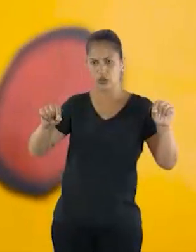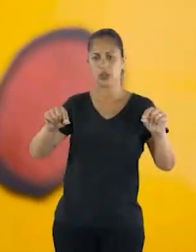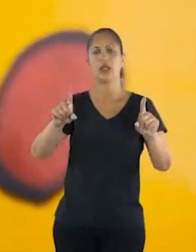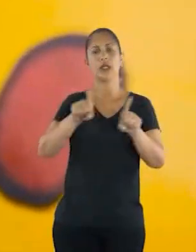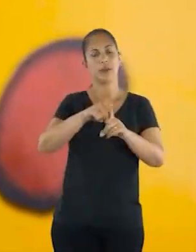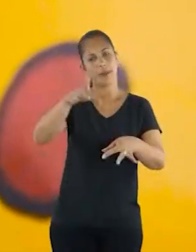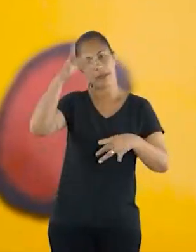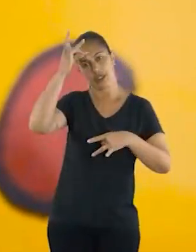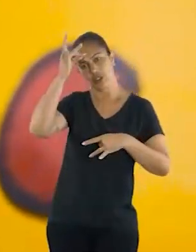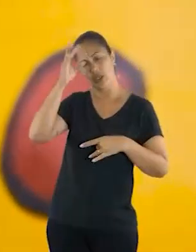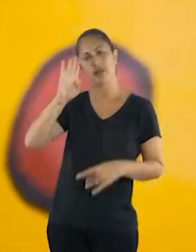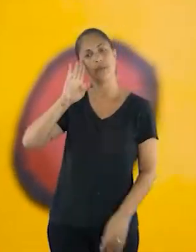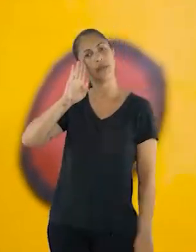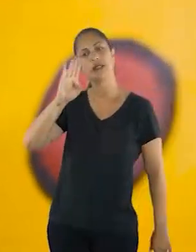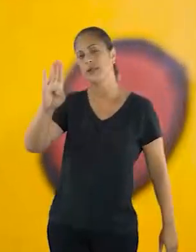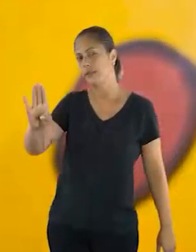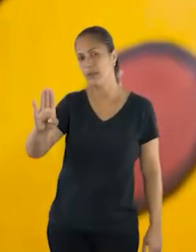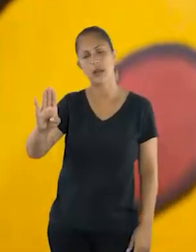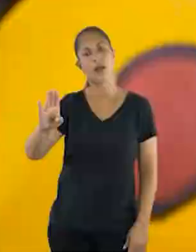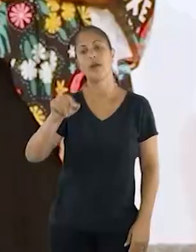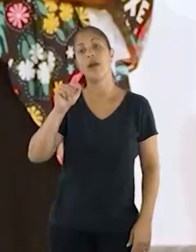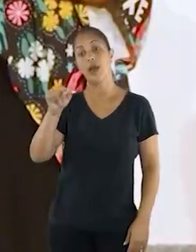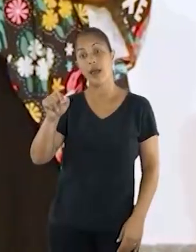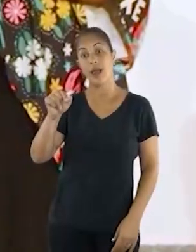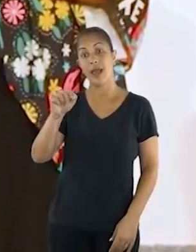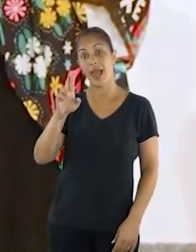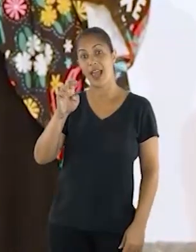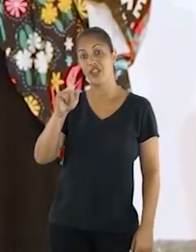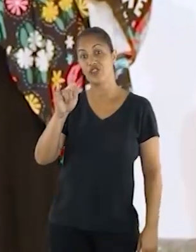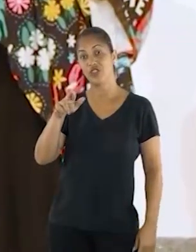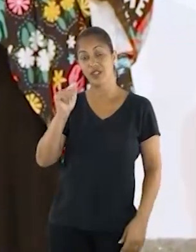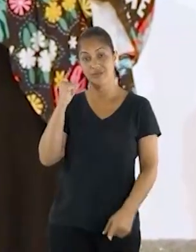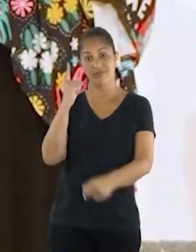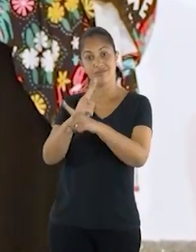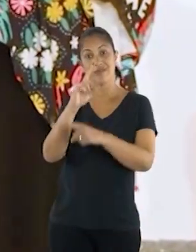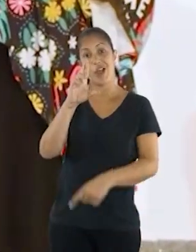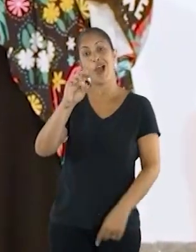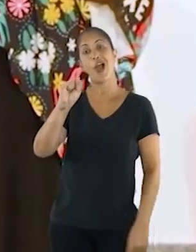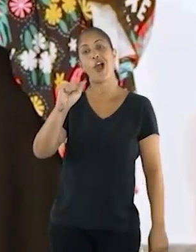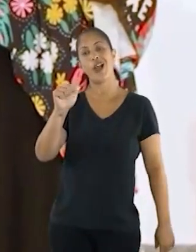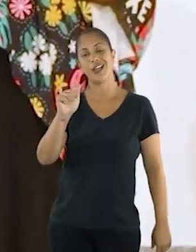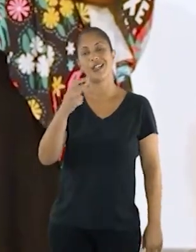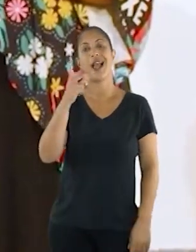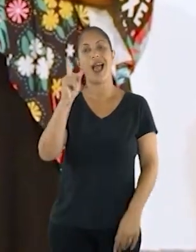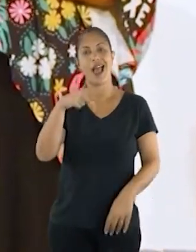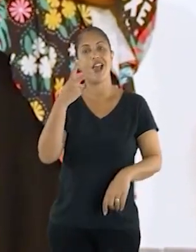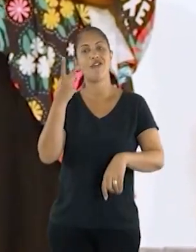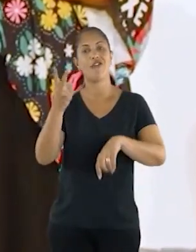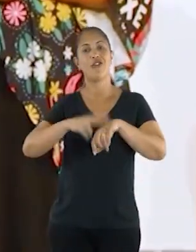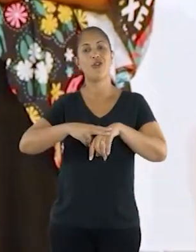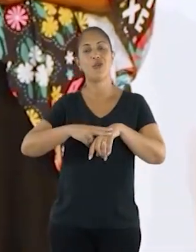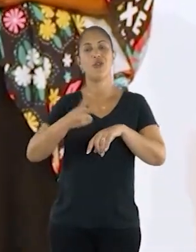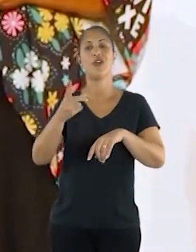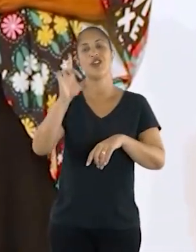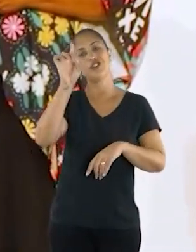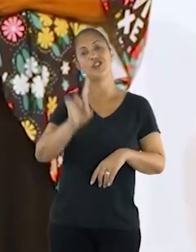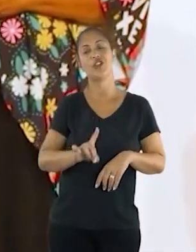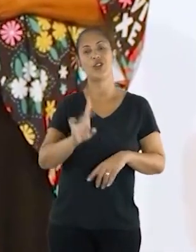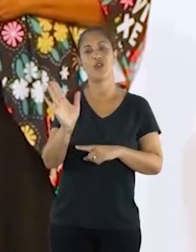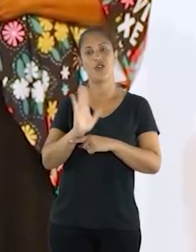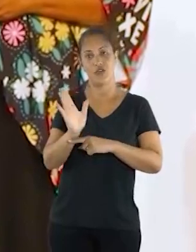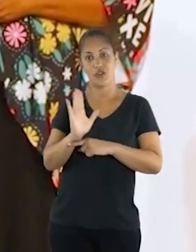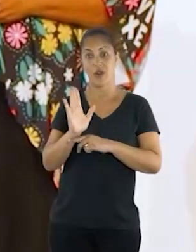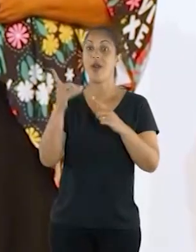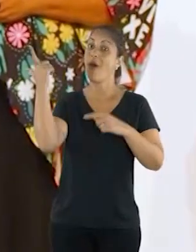personagens principais. Regina localizou Rosa, que era a viúva do diretor do filme, e